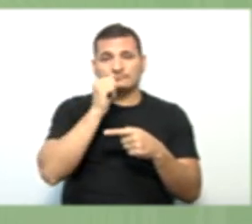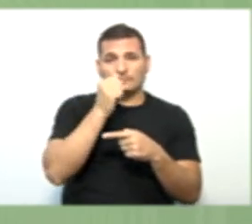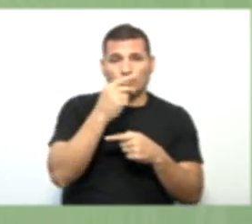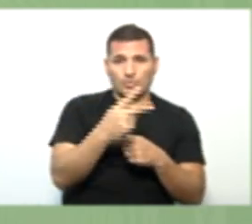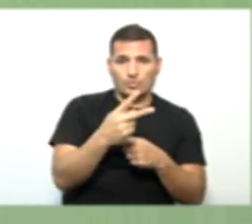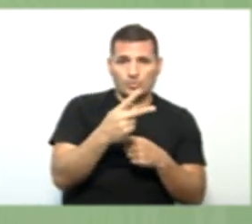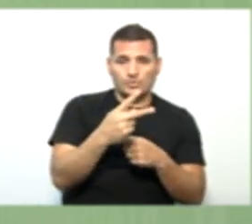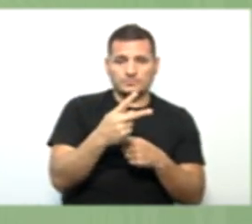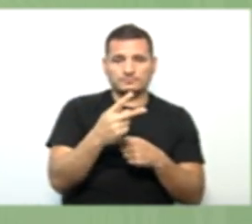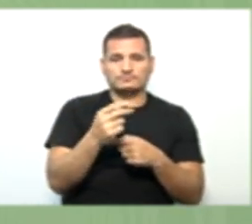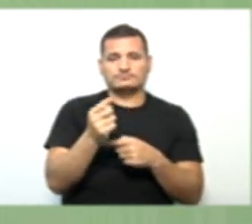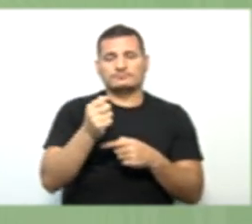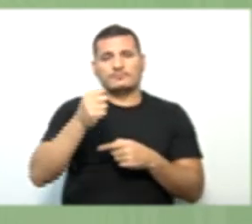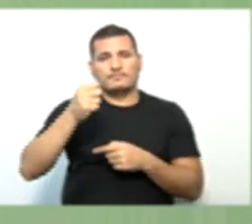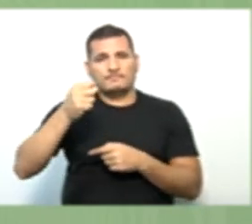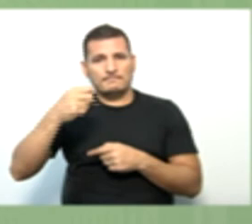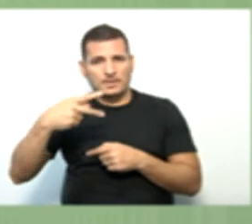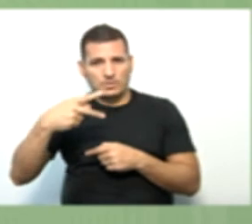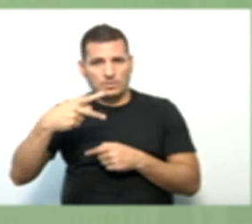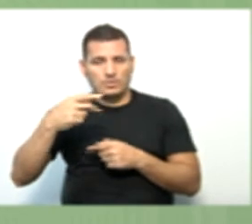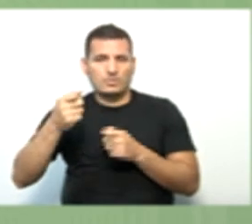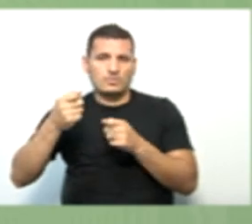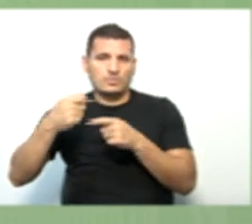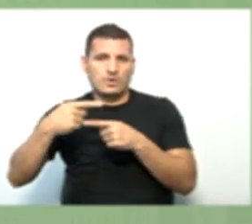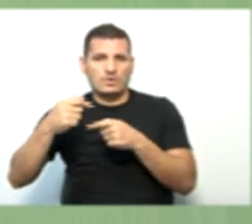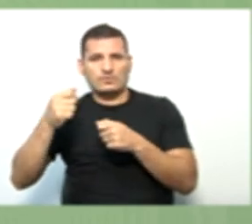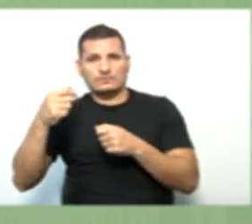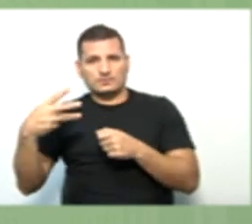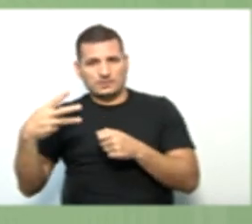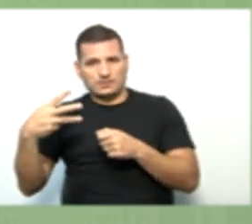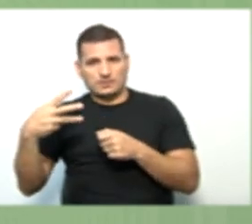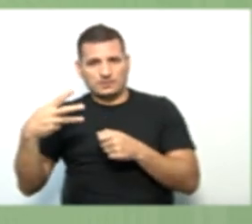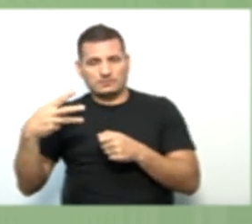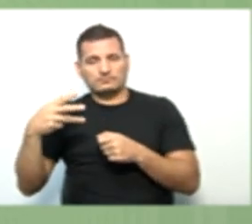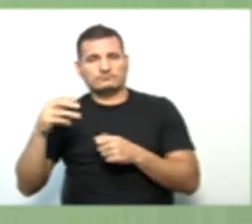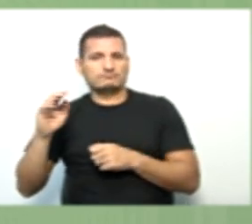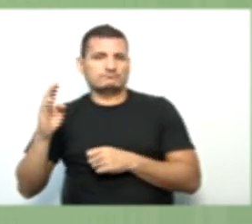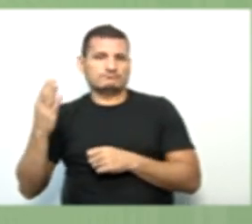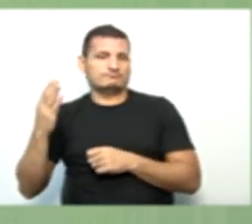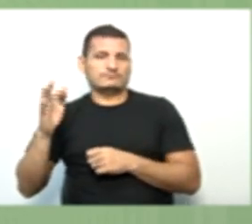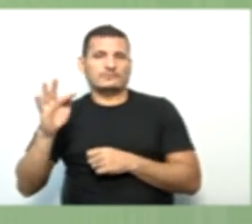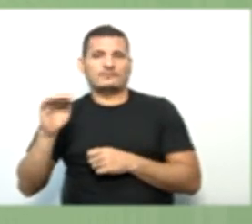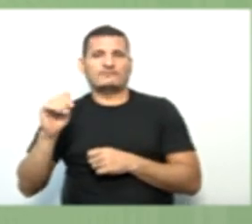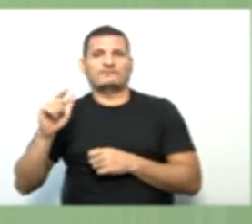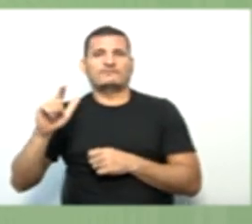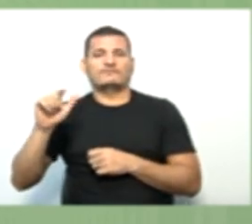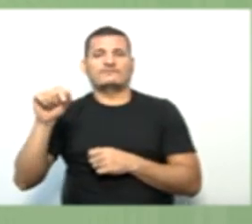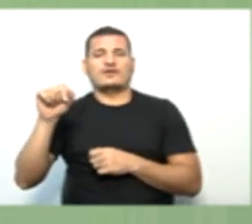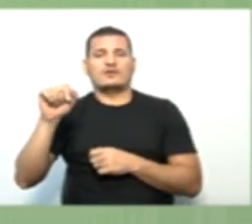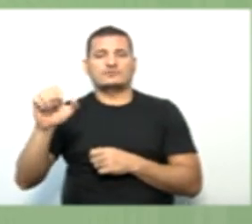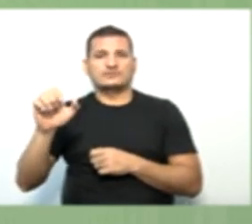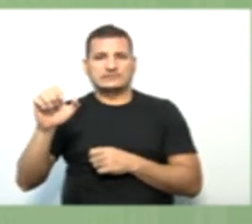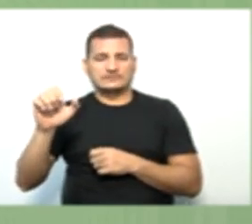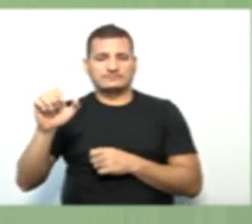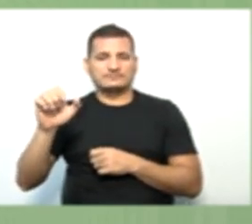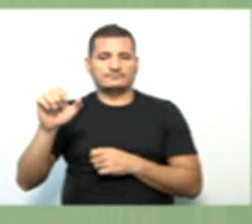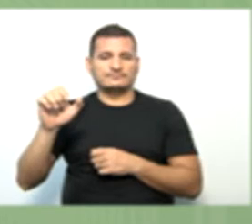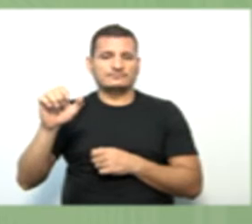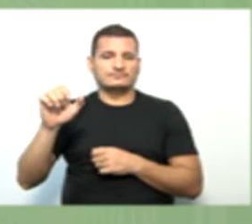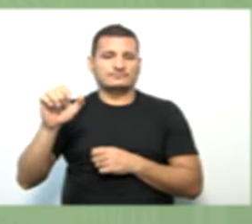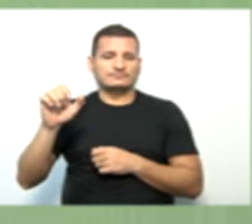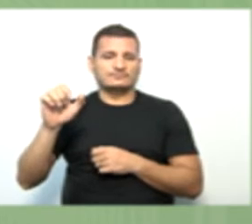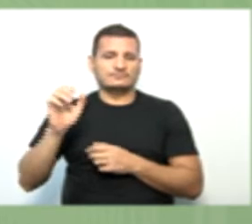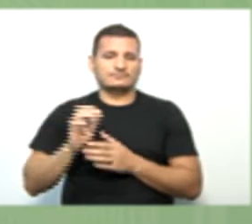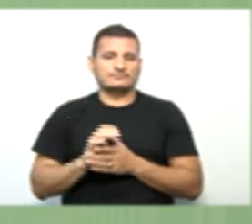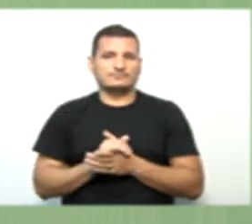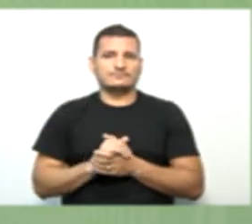a 3, isso é falso, né? True e falso. Lembrando, né? Dos